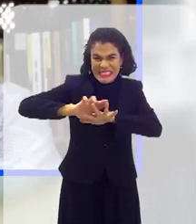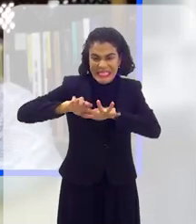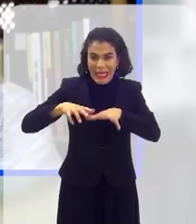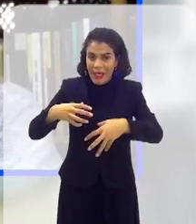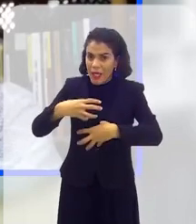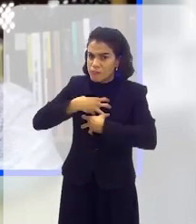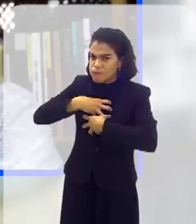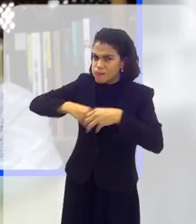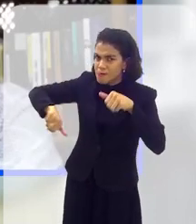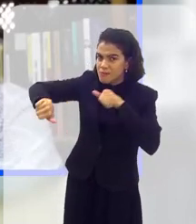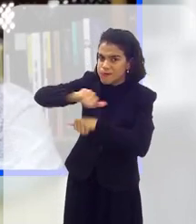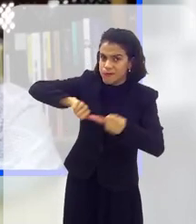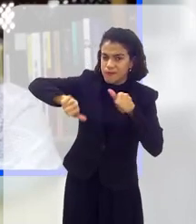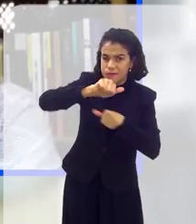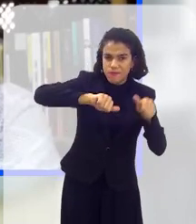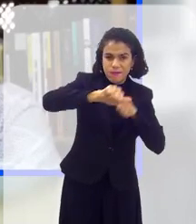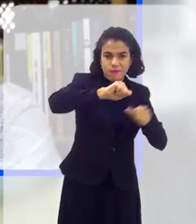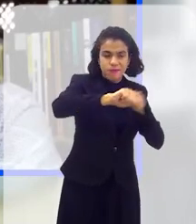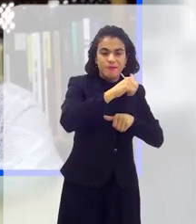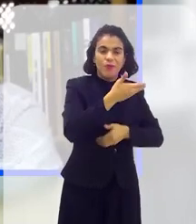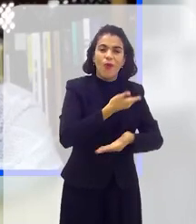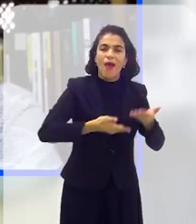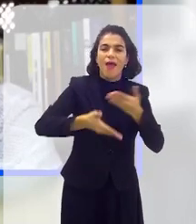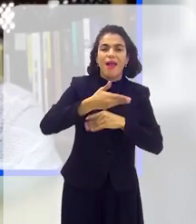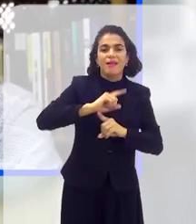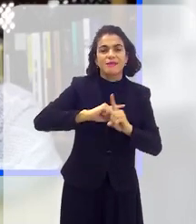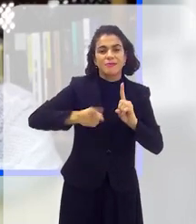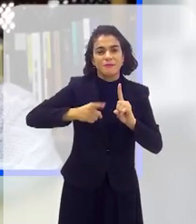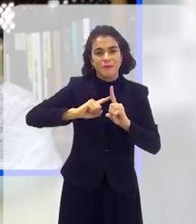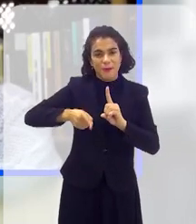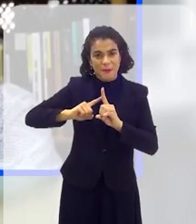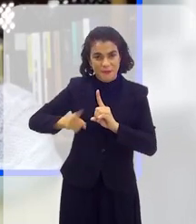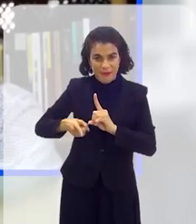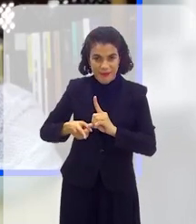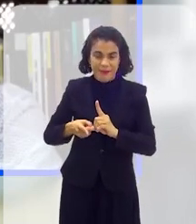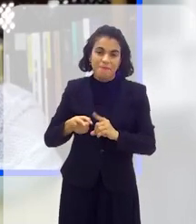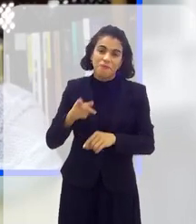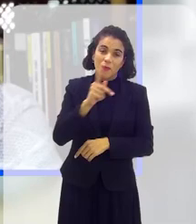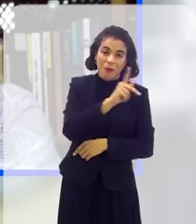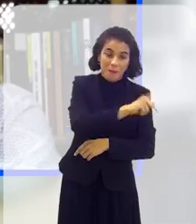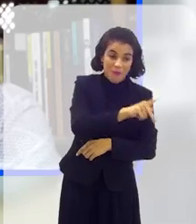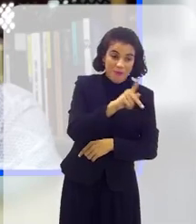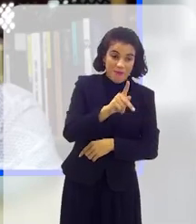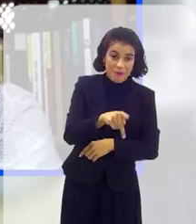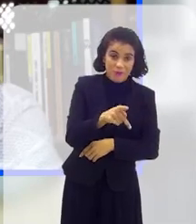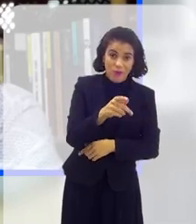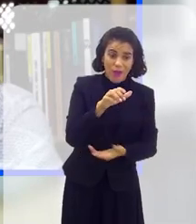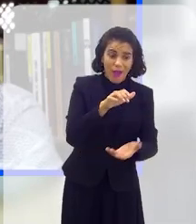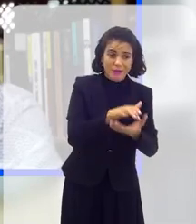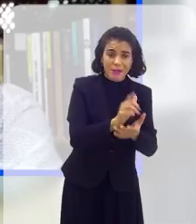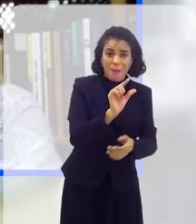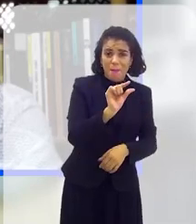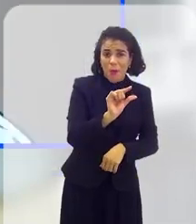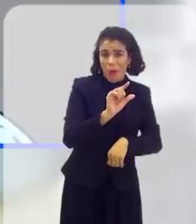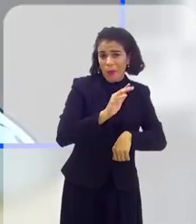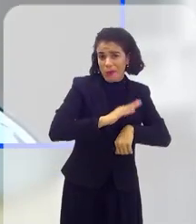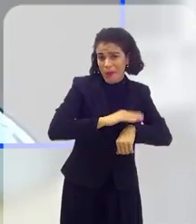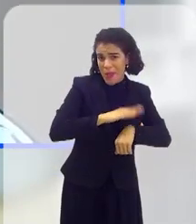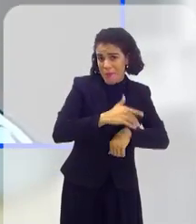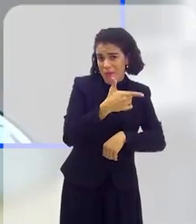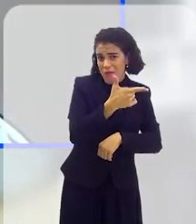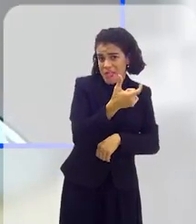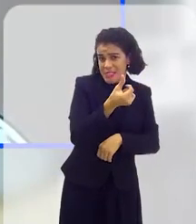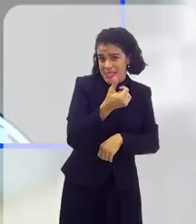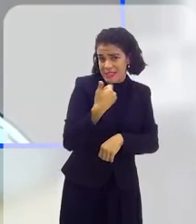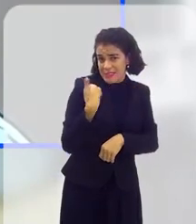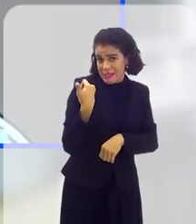emoções e de sentimentos envolvidos numa relação proibida de uma professora recém-casada com